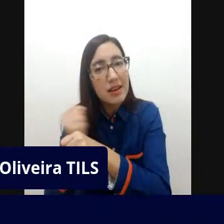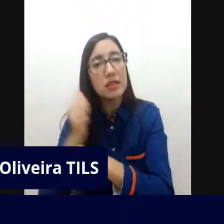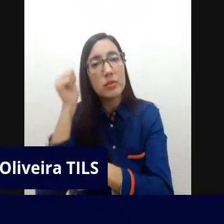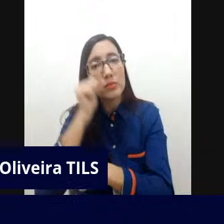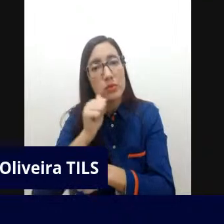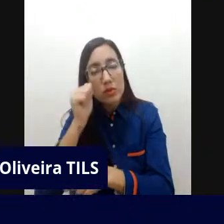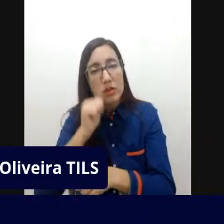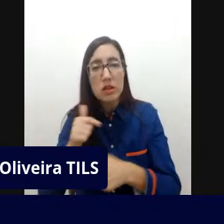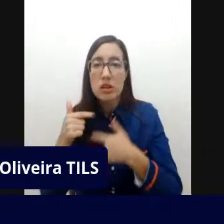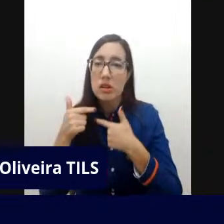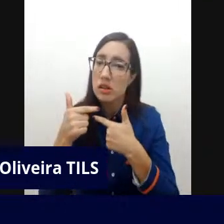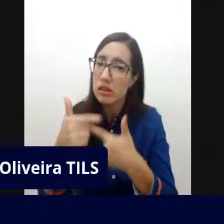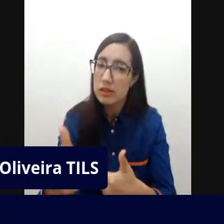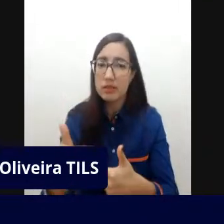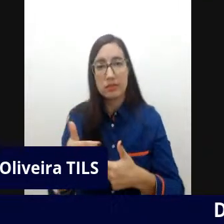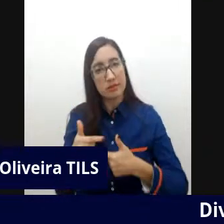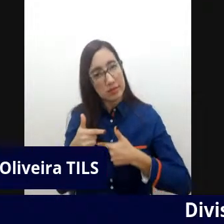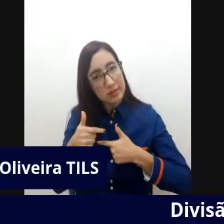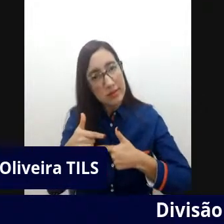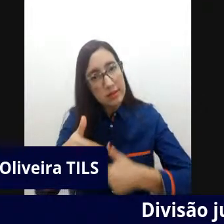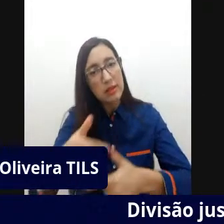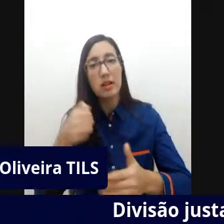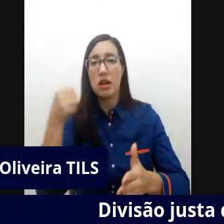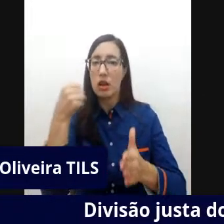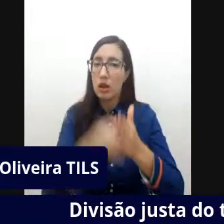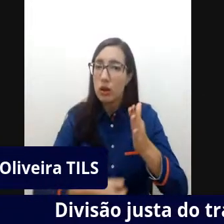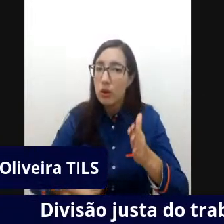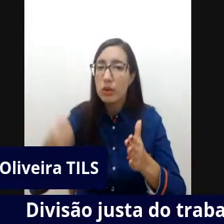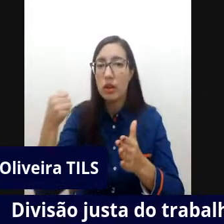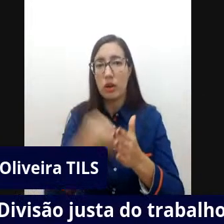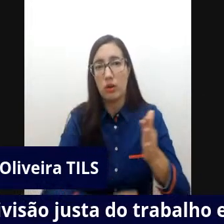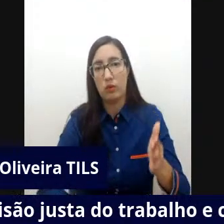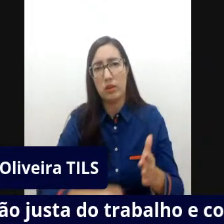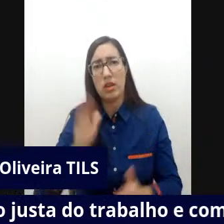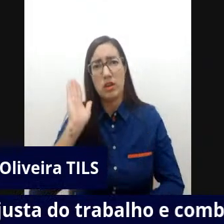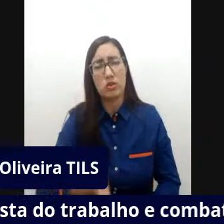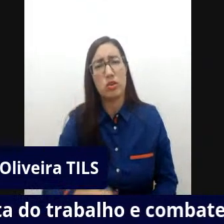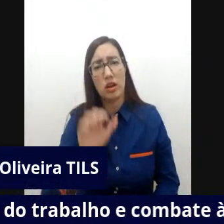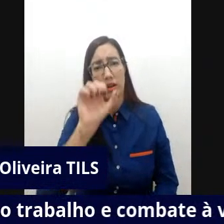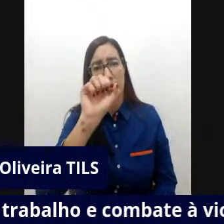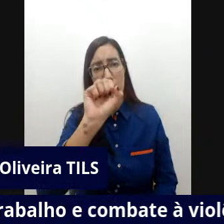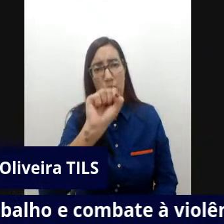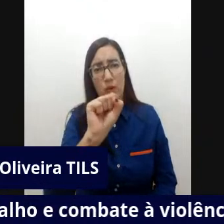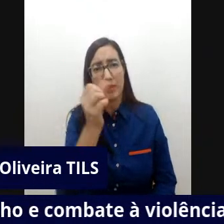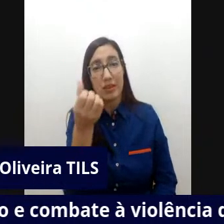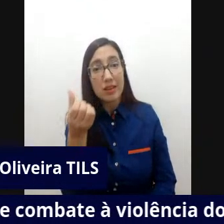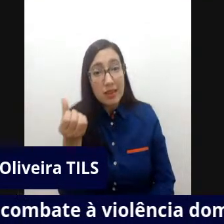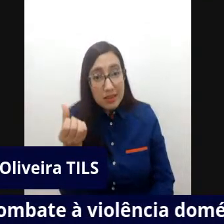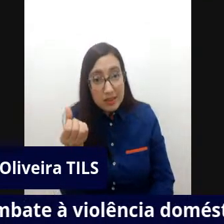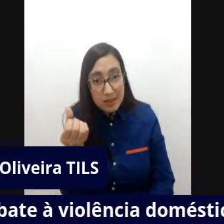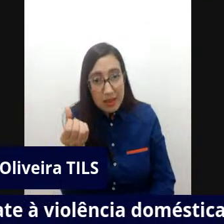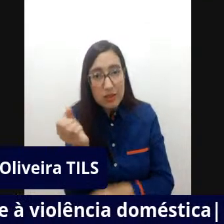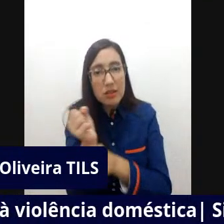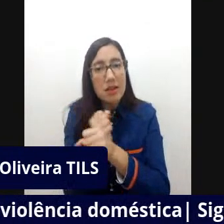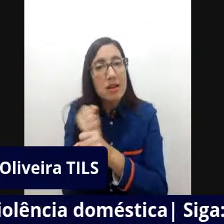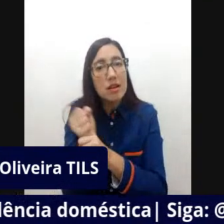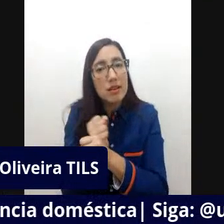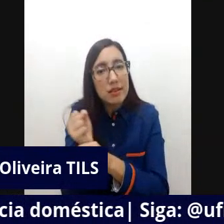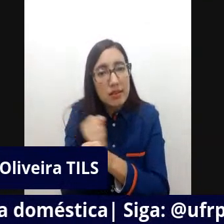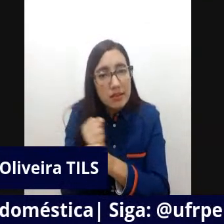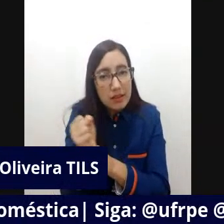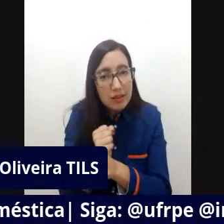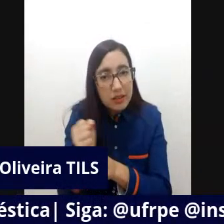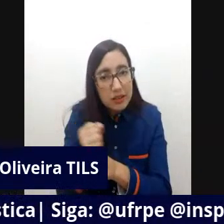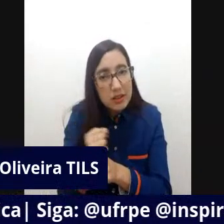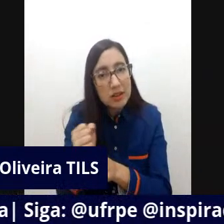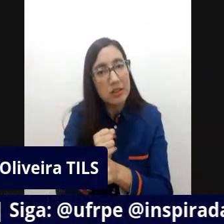tantas, tem quase um século, são 86 anos de luta para se garantir o que temos, o